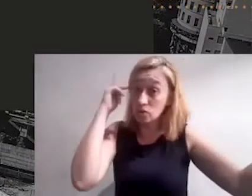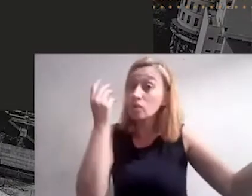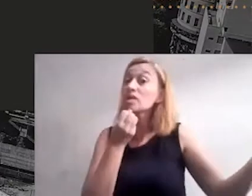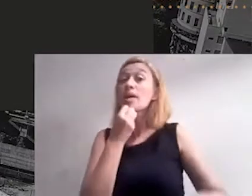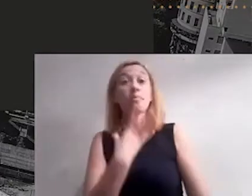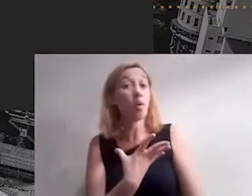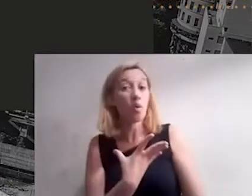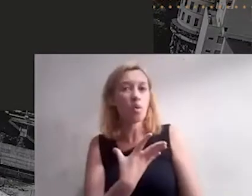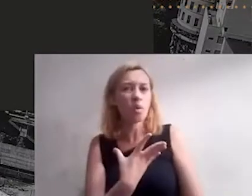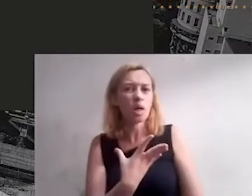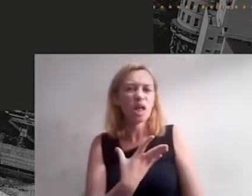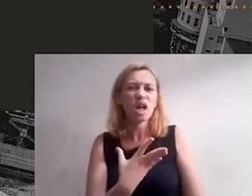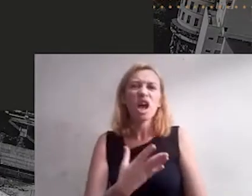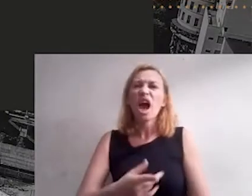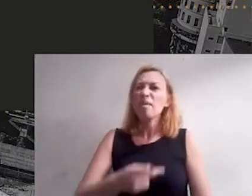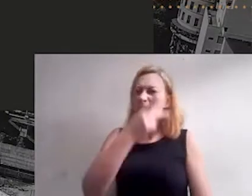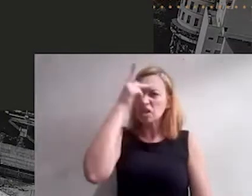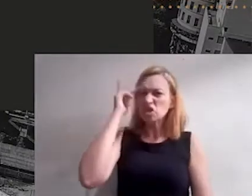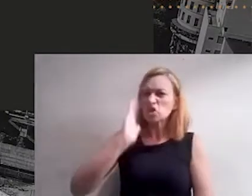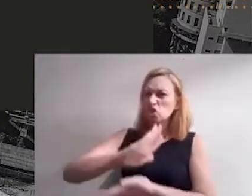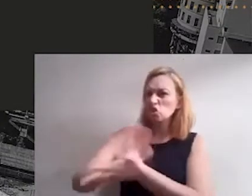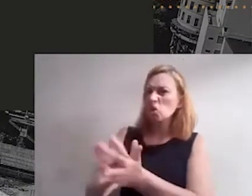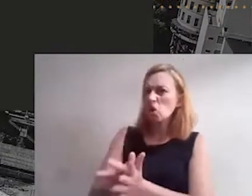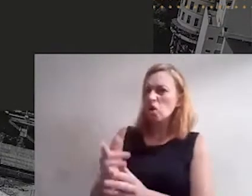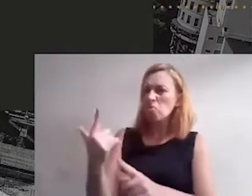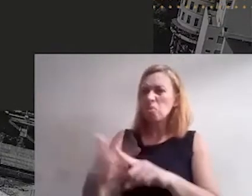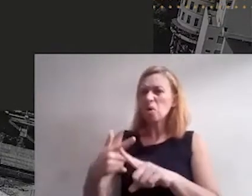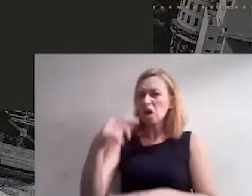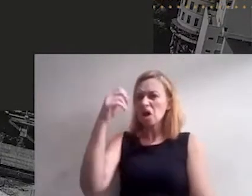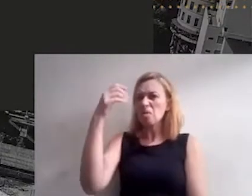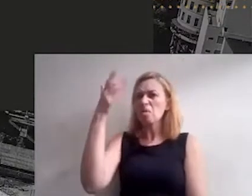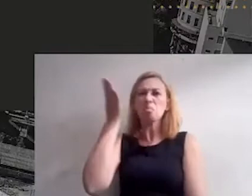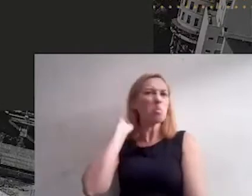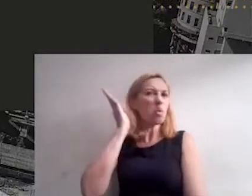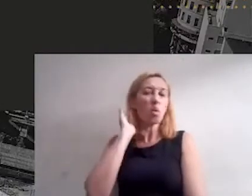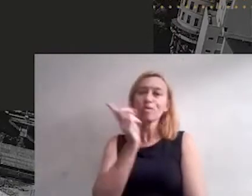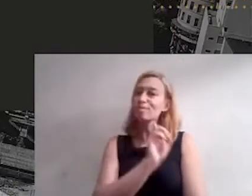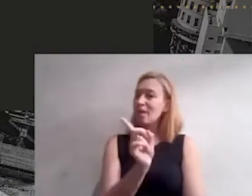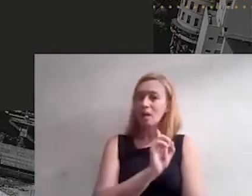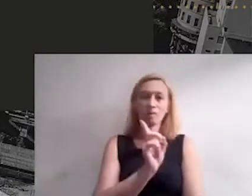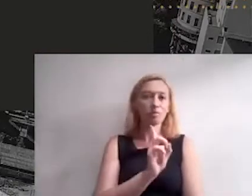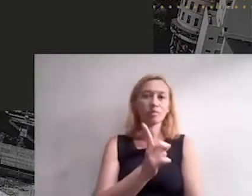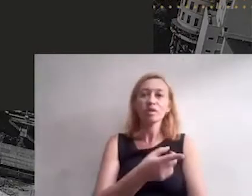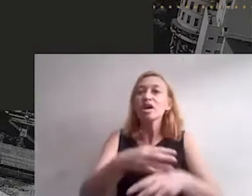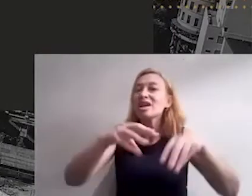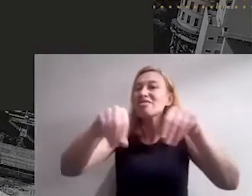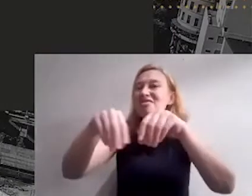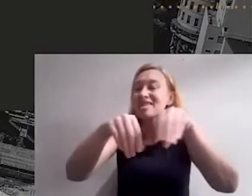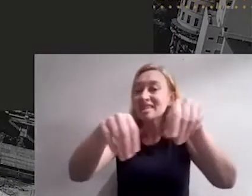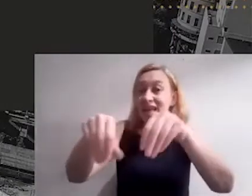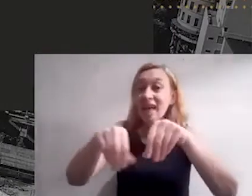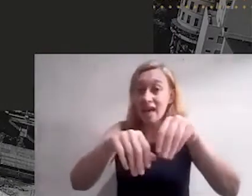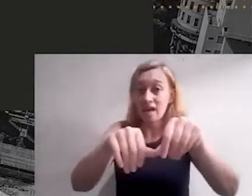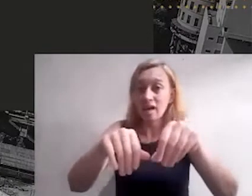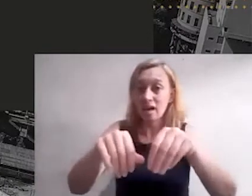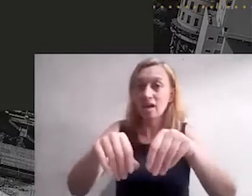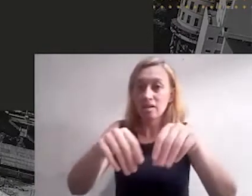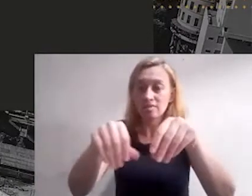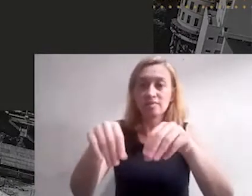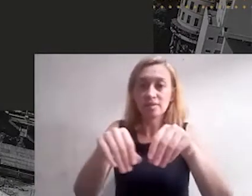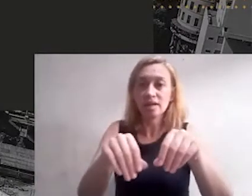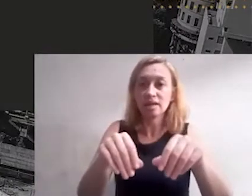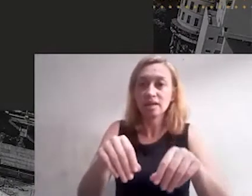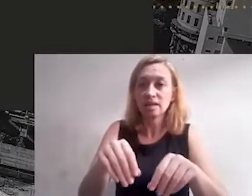é burro. As pessoas desmatam porque ganham dinheiro. Com grilagem de terra, as pessoas ganham muito dinheiro. Grilagem